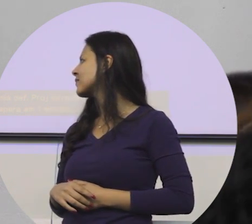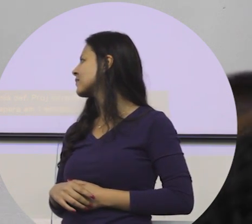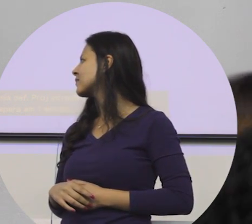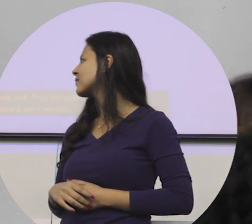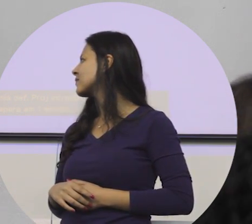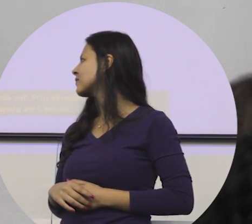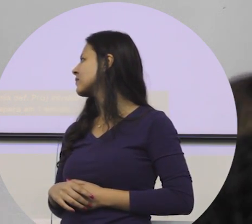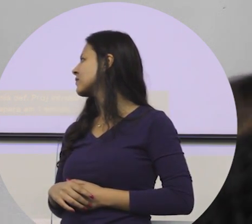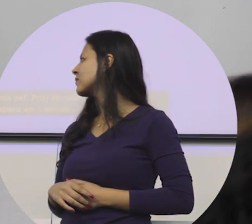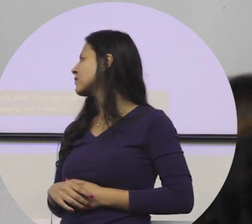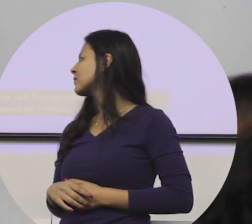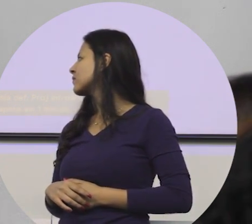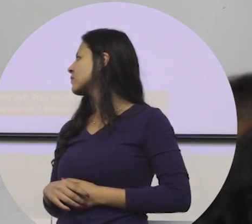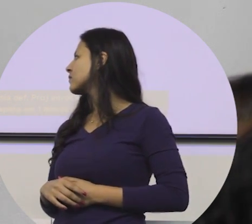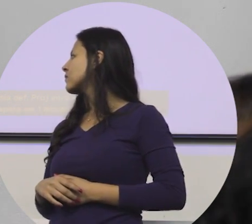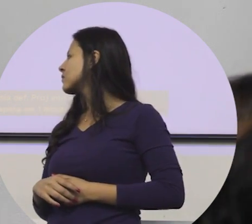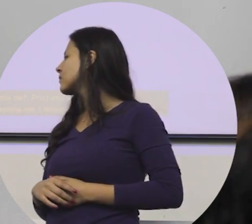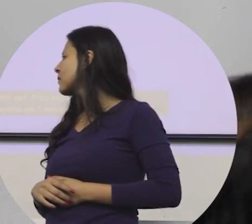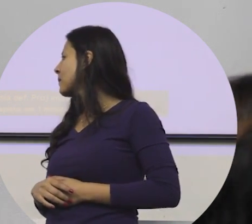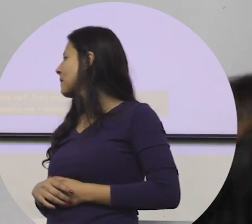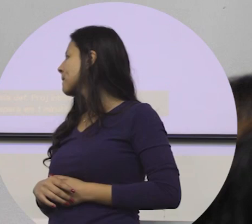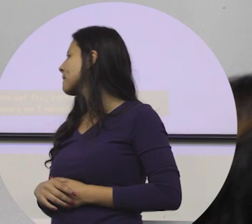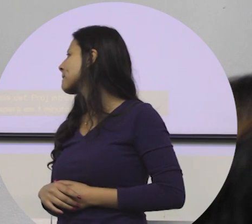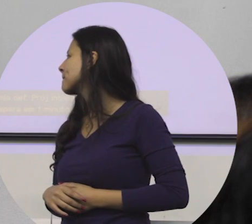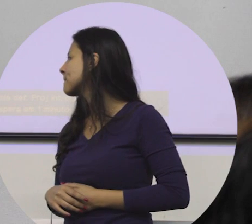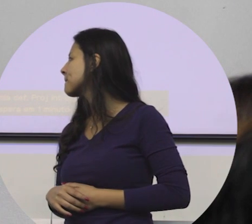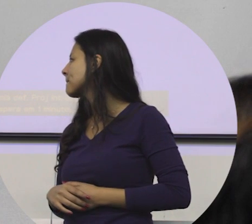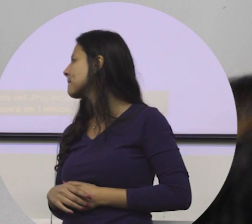e uma imagem acústica.